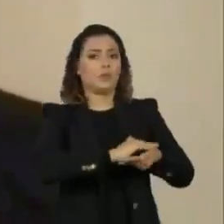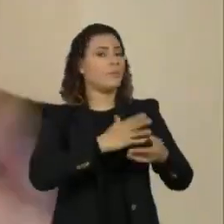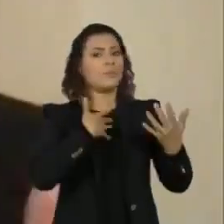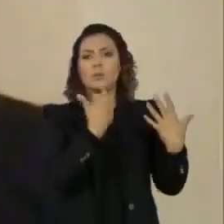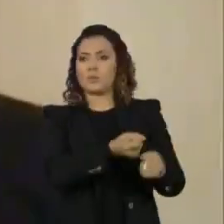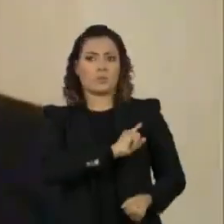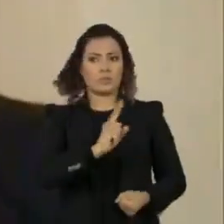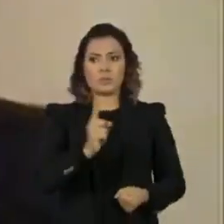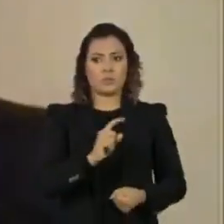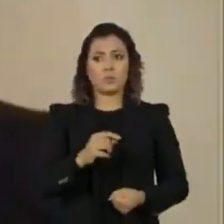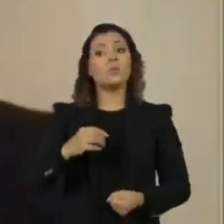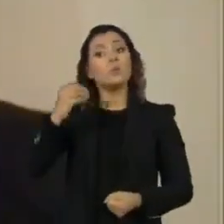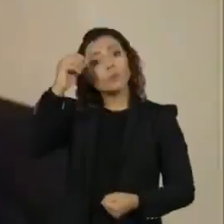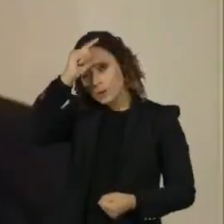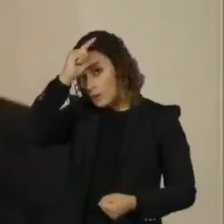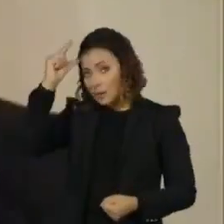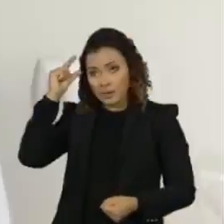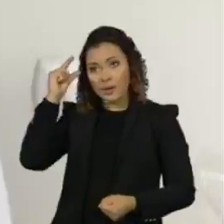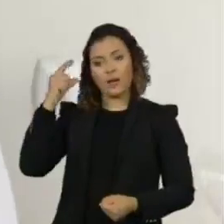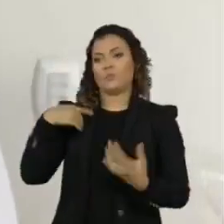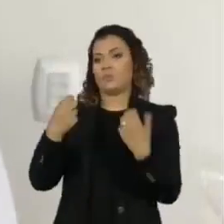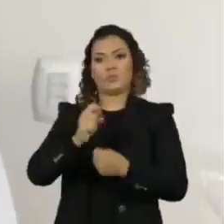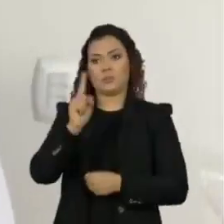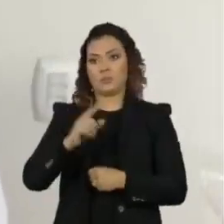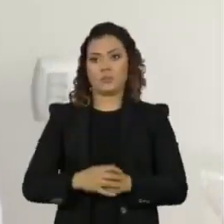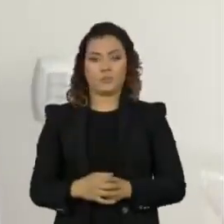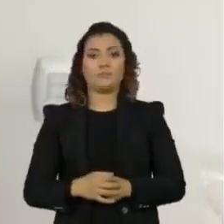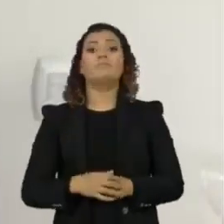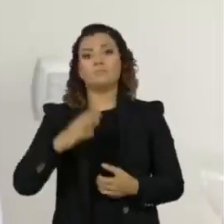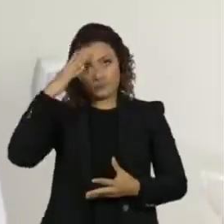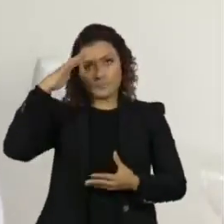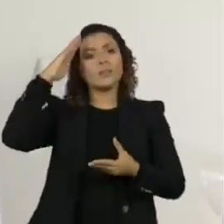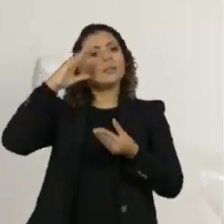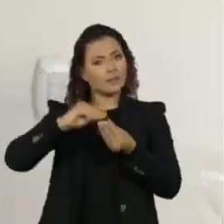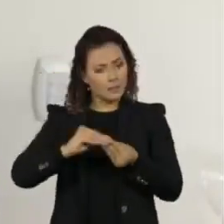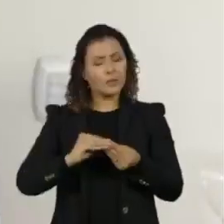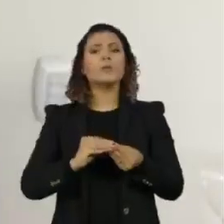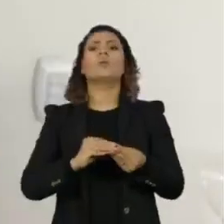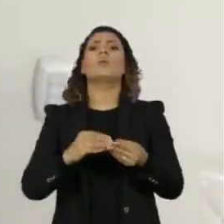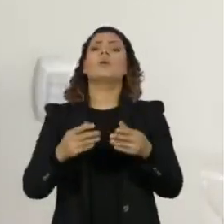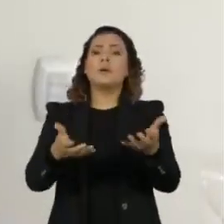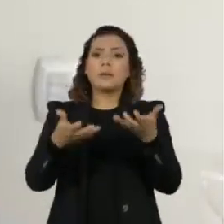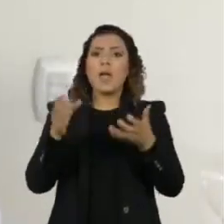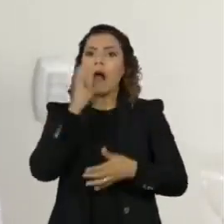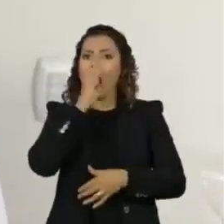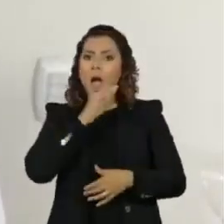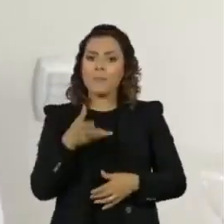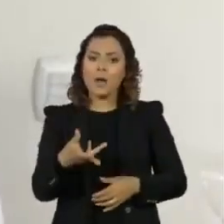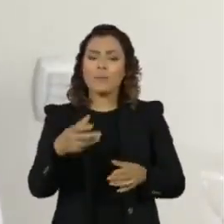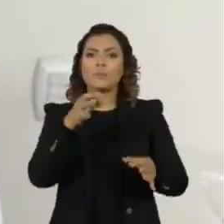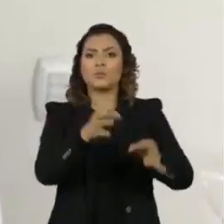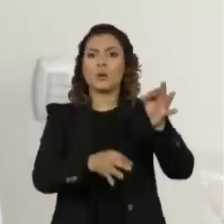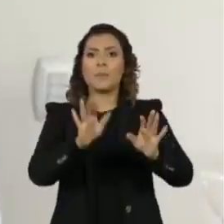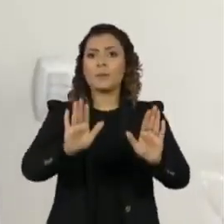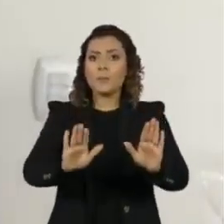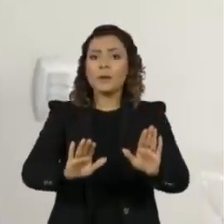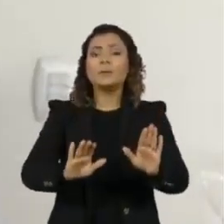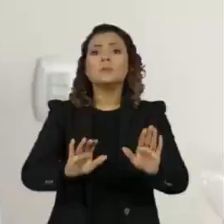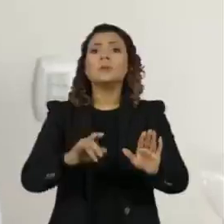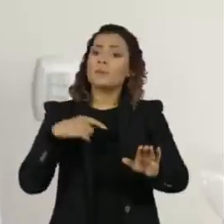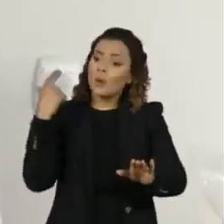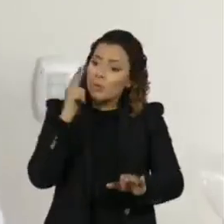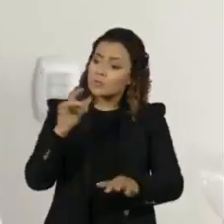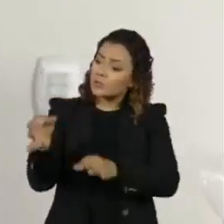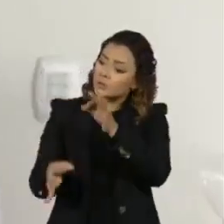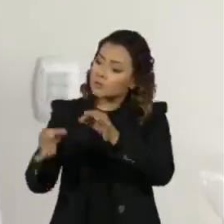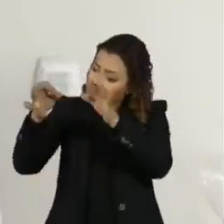foi negado pelo ministro Ricardo Lewandowski. Compreendo que o presidente queira um julgamento ágil e célere, porém, para encontrarmos a